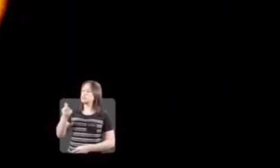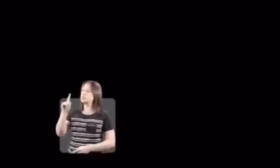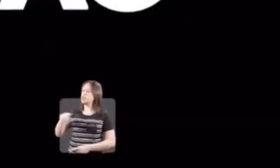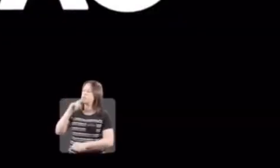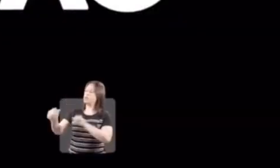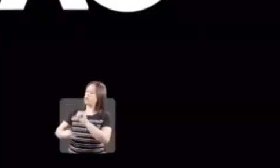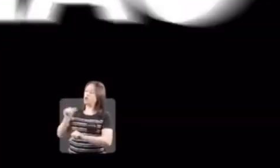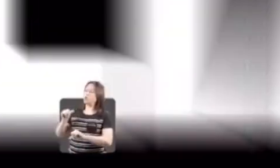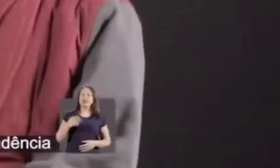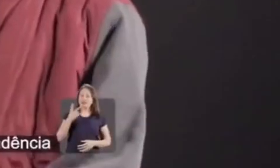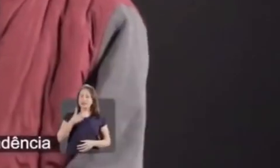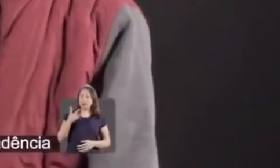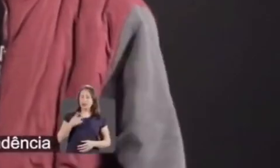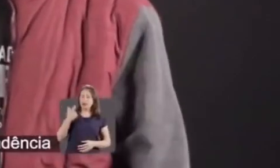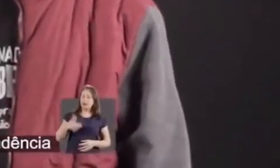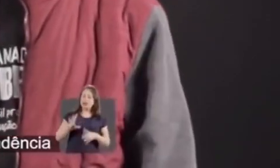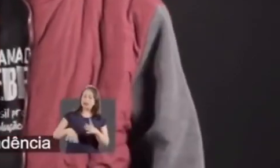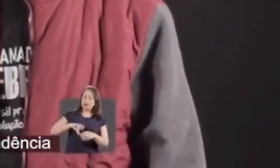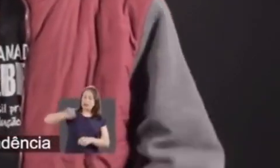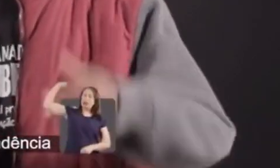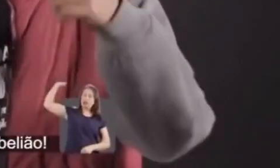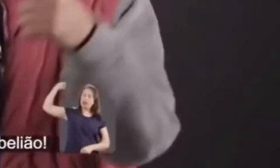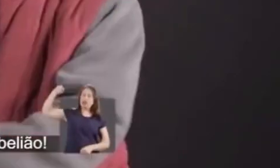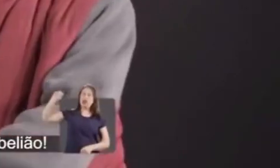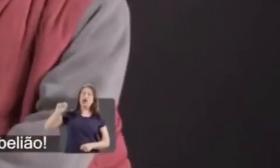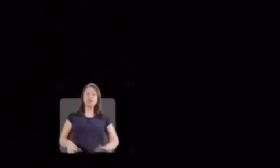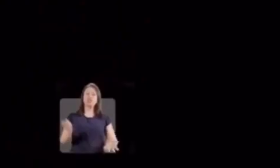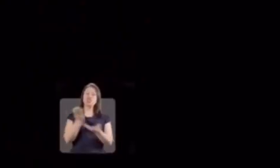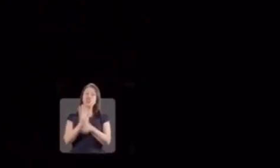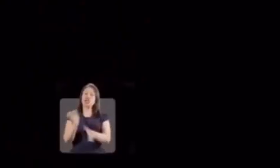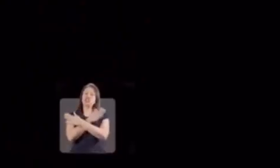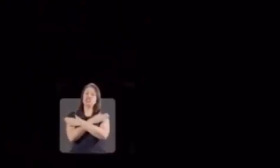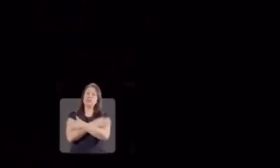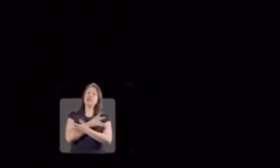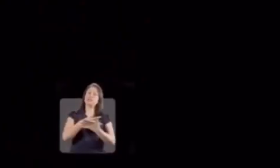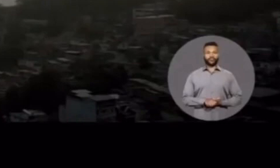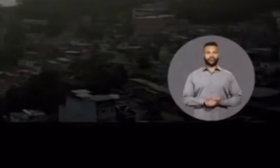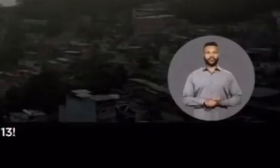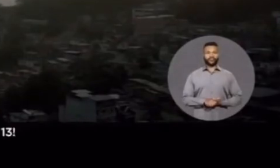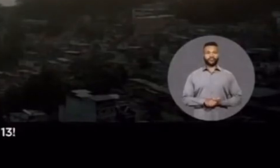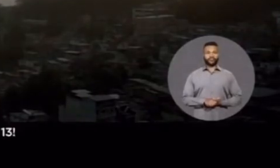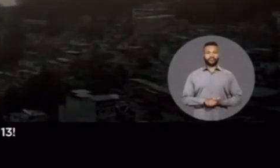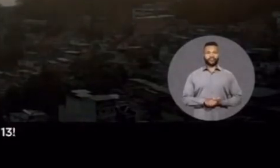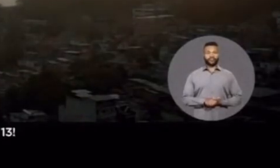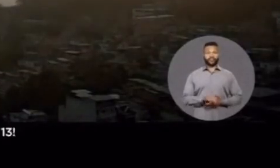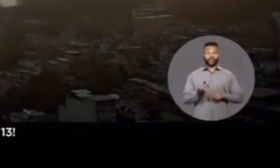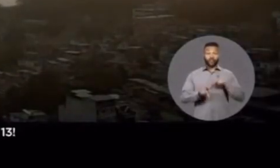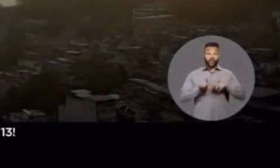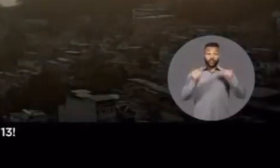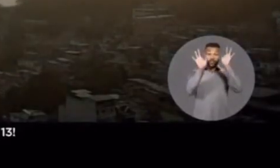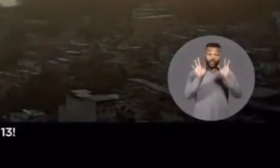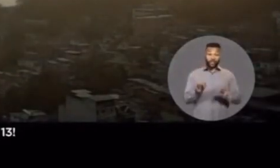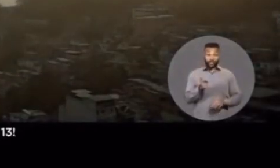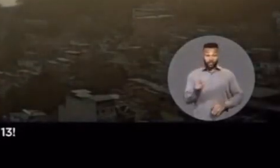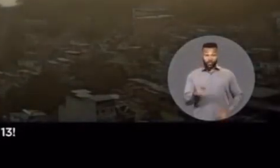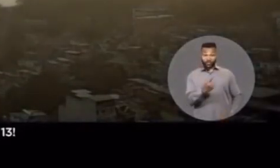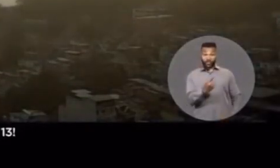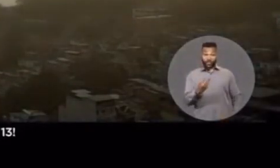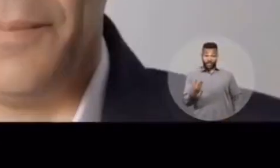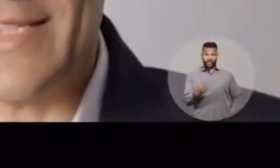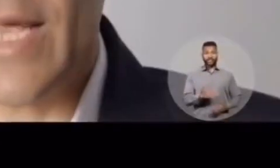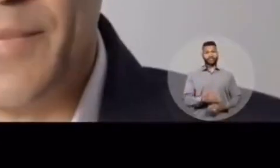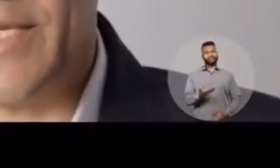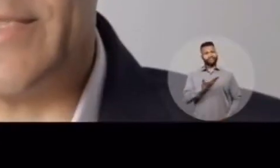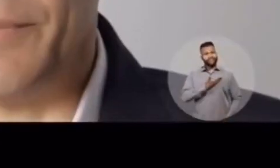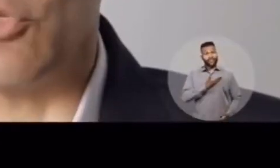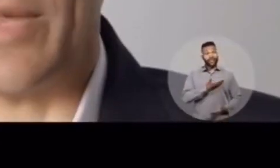16 é rebelião. Por uma segunda independência. Rebelião. Não siga pela internet. Coligação O Povo Feliz de Novo. 13.